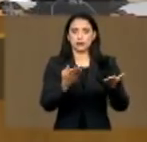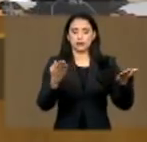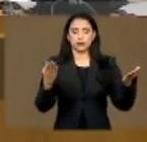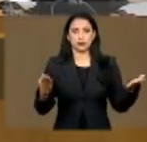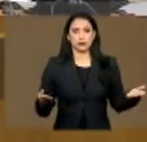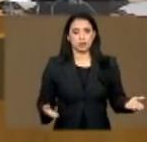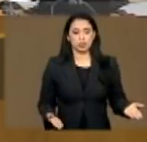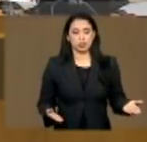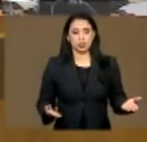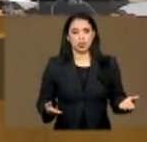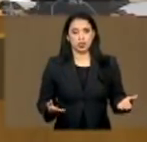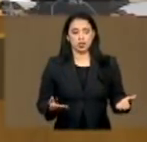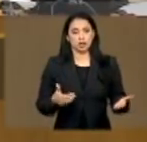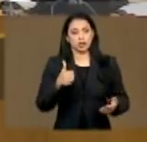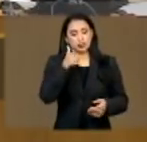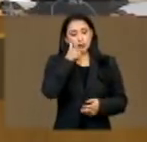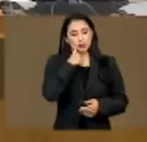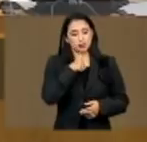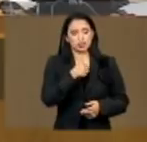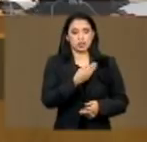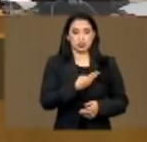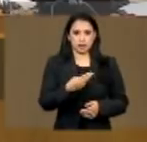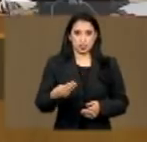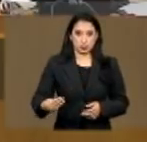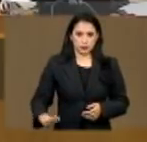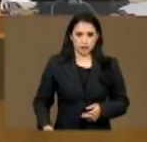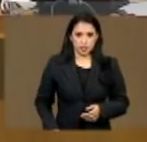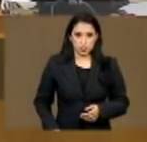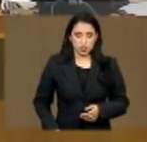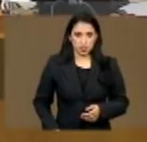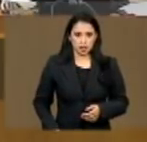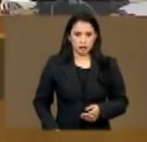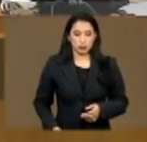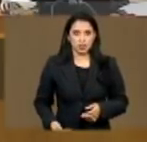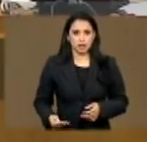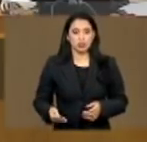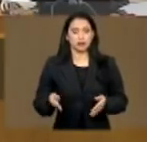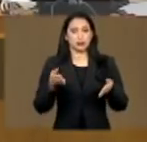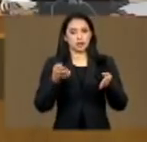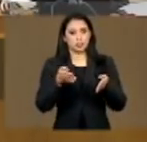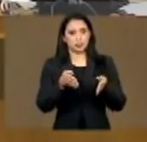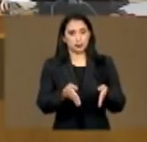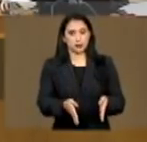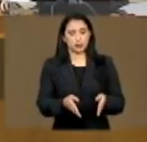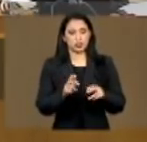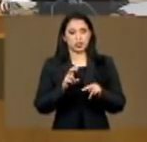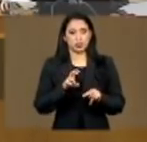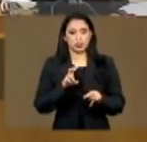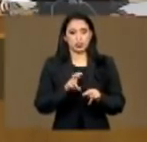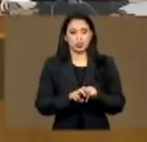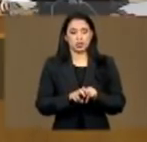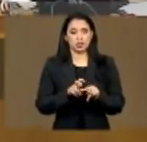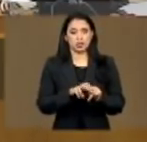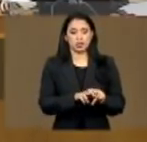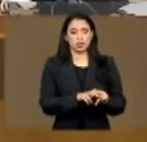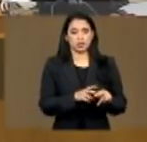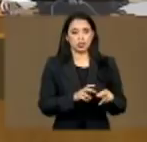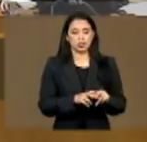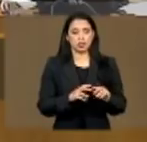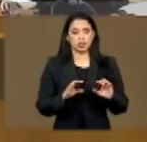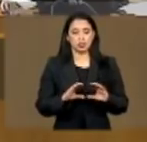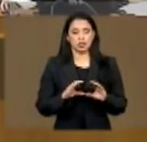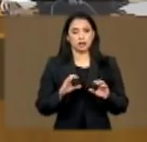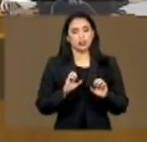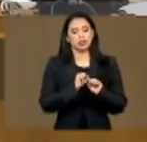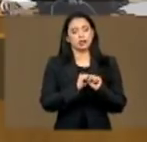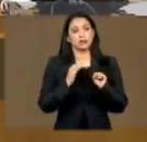senhoras ministras que participam desta sentado e compõem o supremo